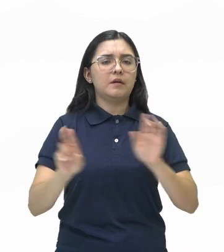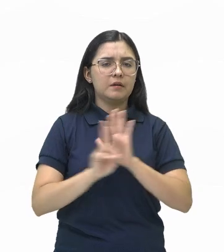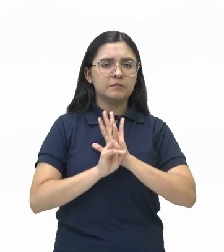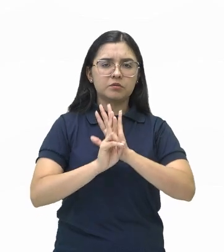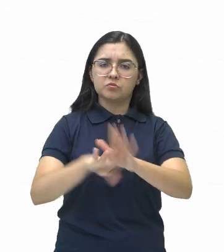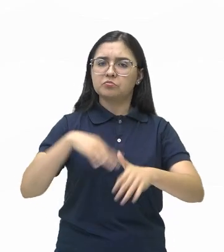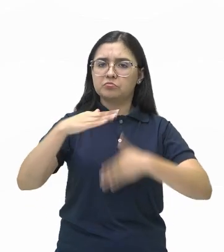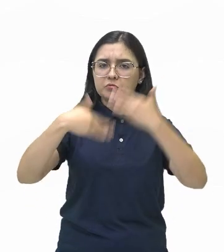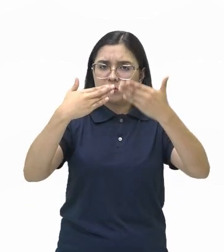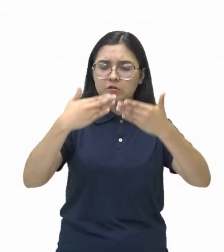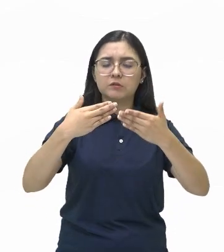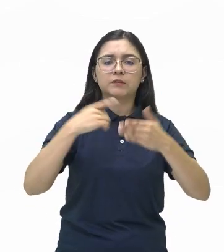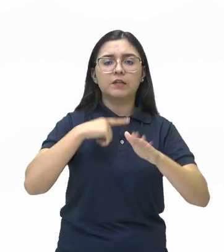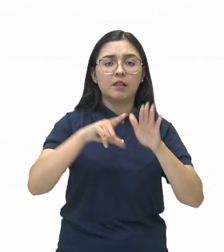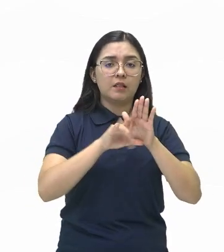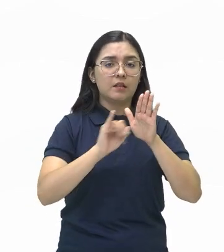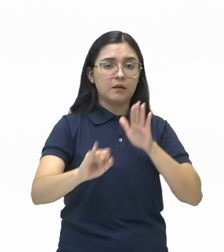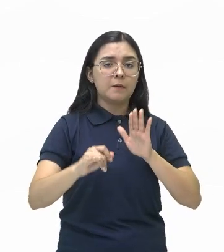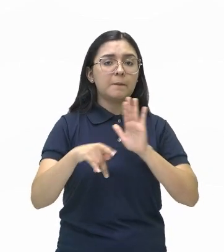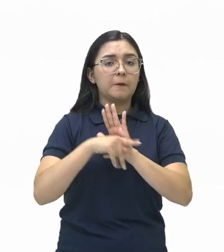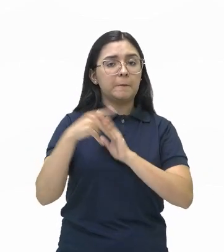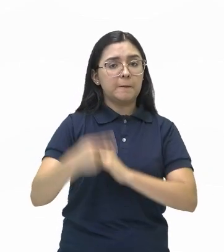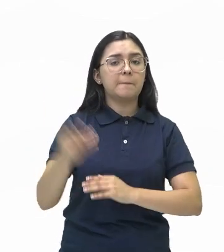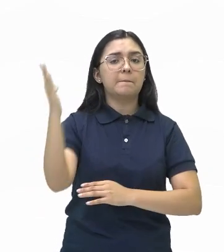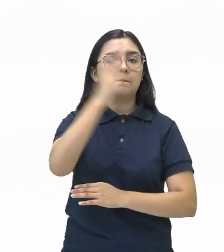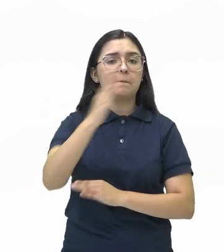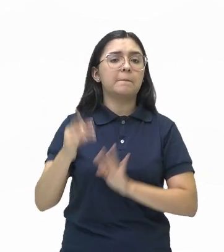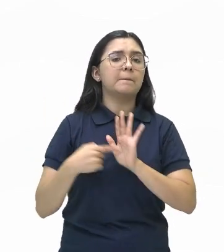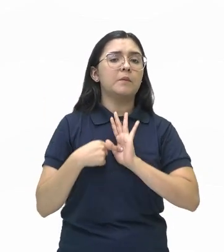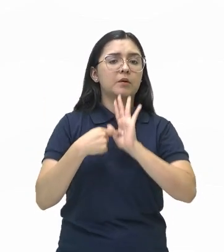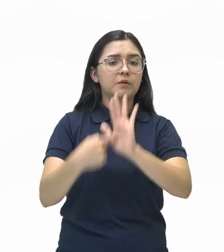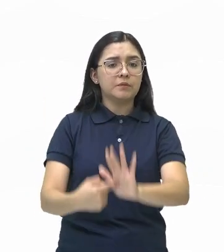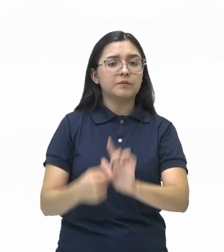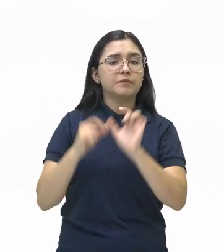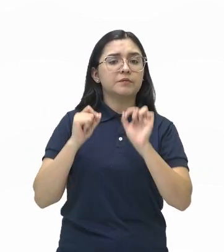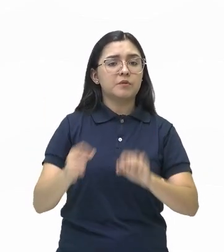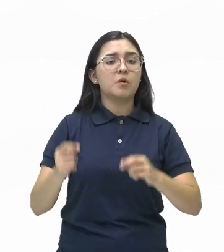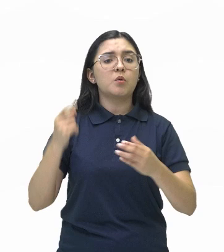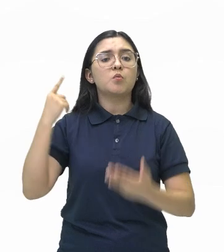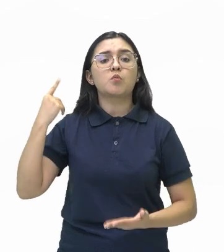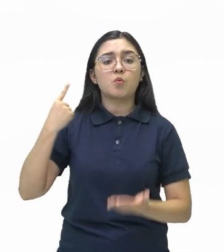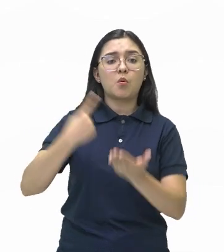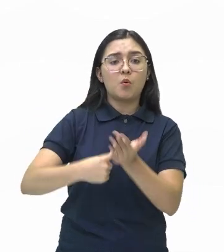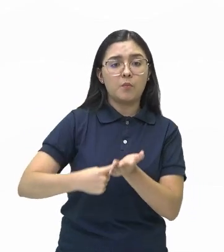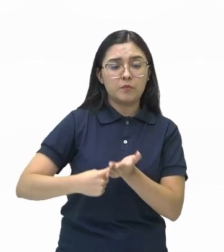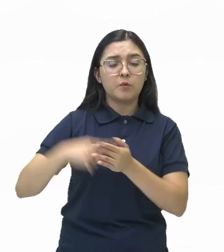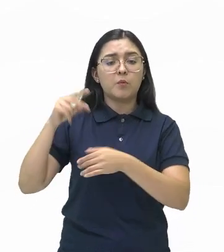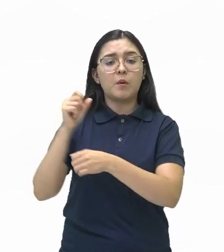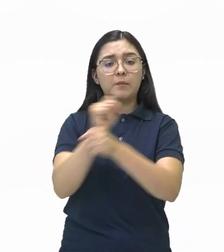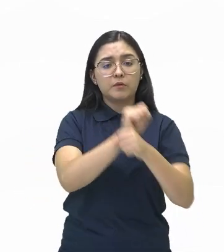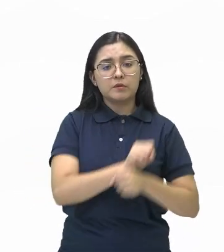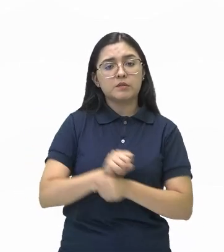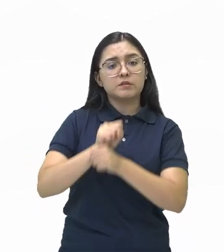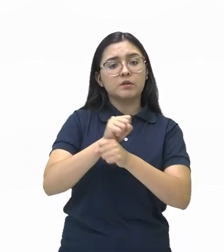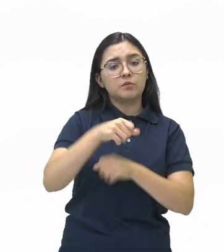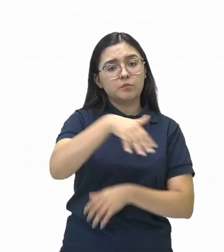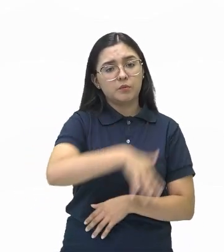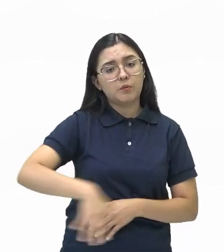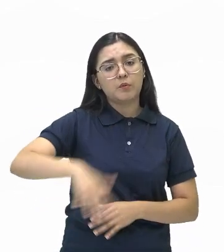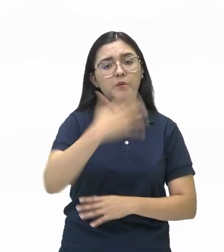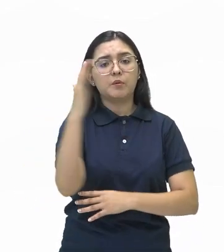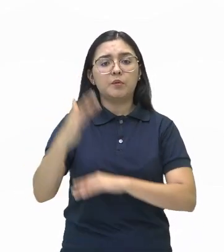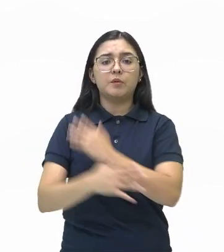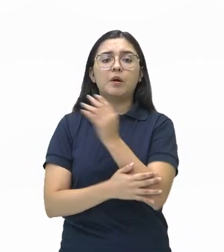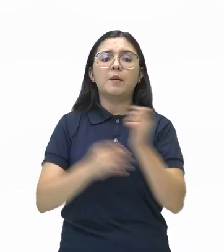avanço significativo na legislação brasileira, refletindo o quê? Um compromisso com a proteção ambiental, com